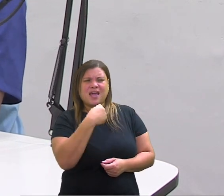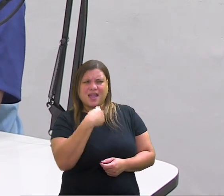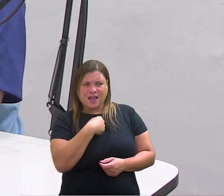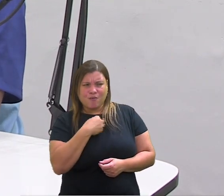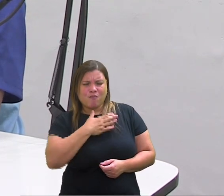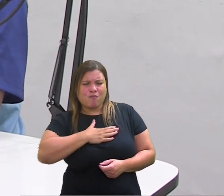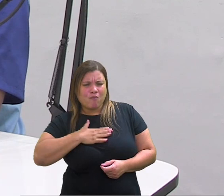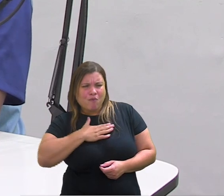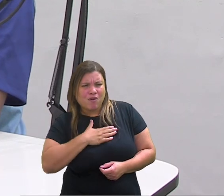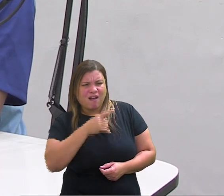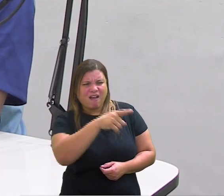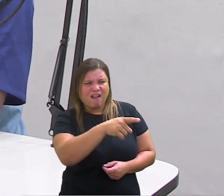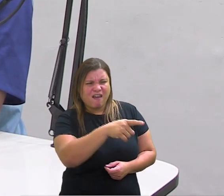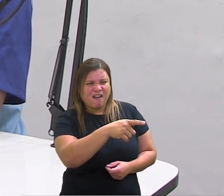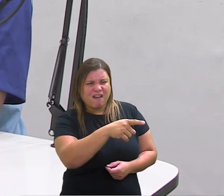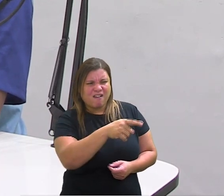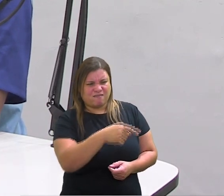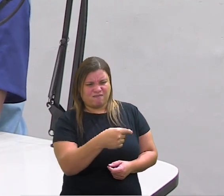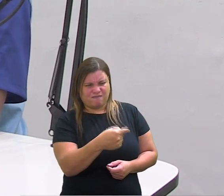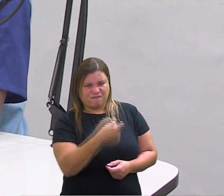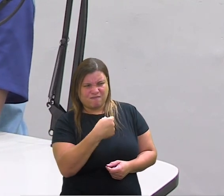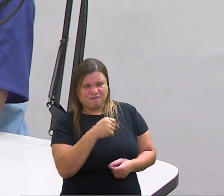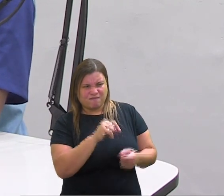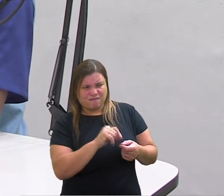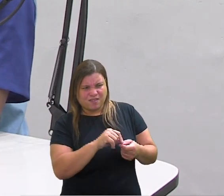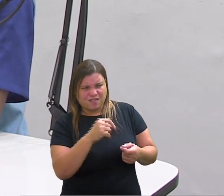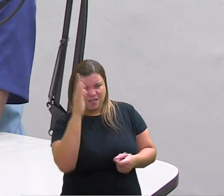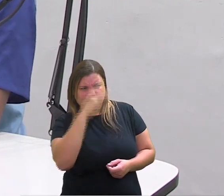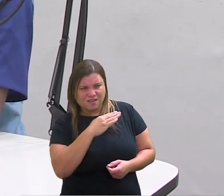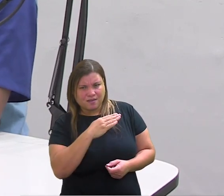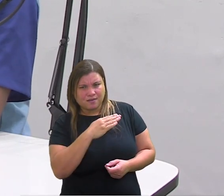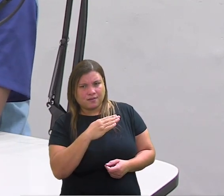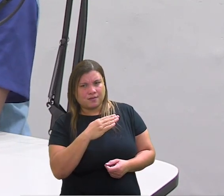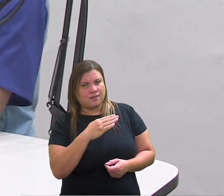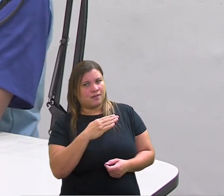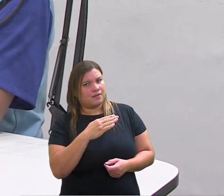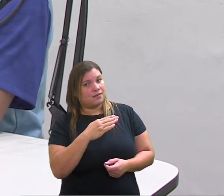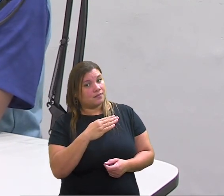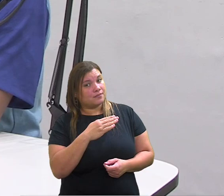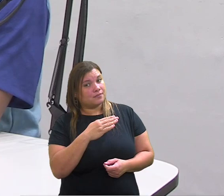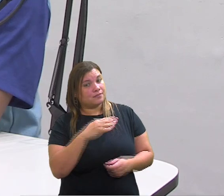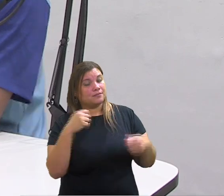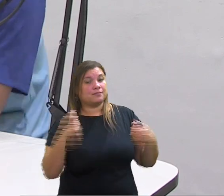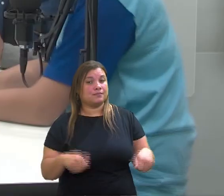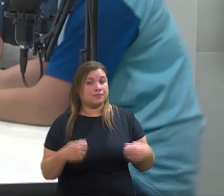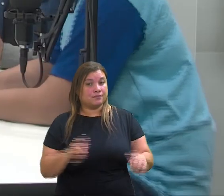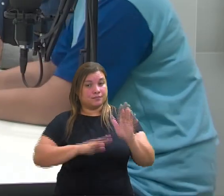você é um amigo da pessoa e quer só brincar com ele, mas isso acaba prejudicando ele. Verdade, isso